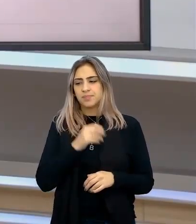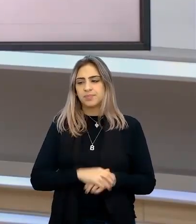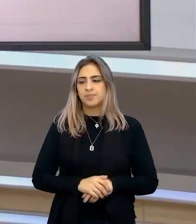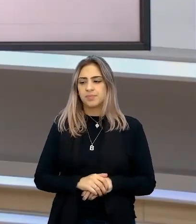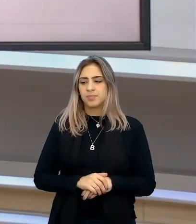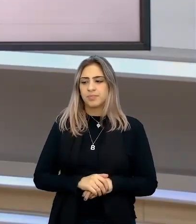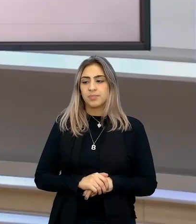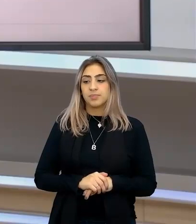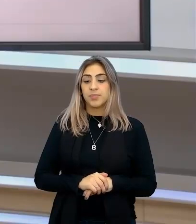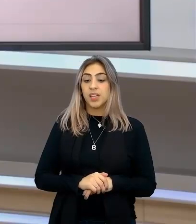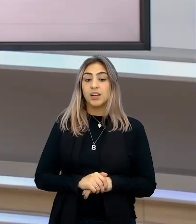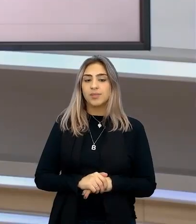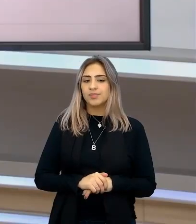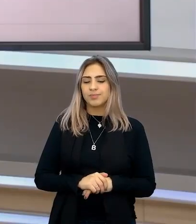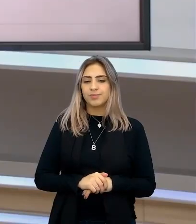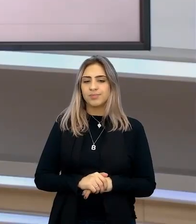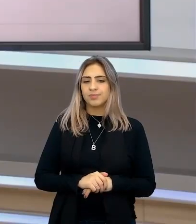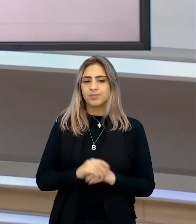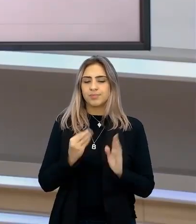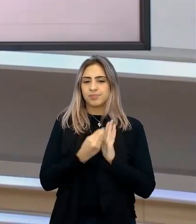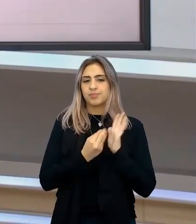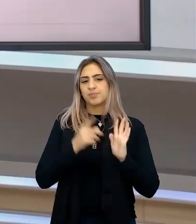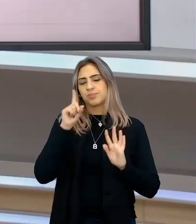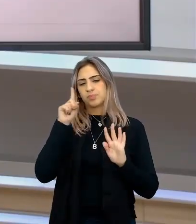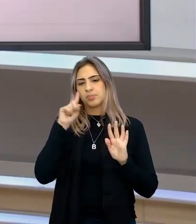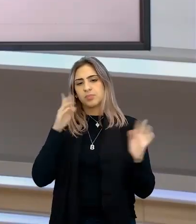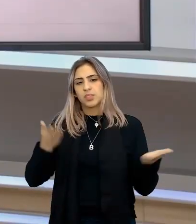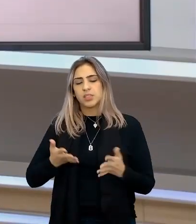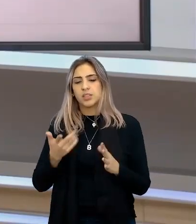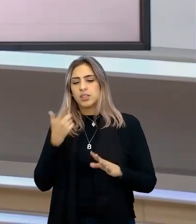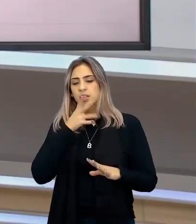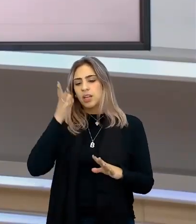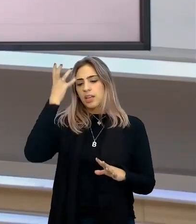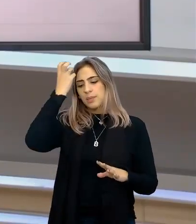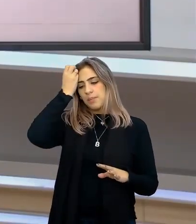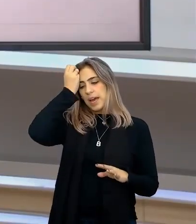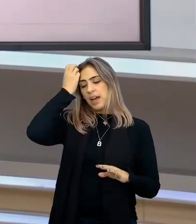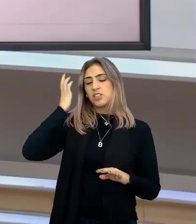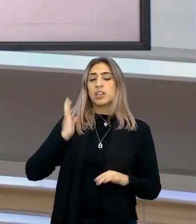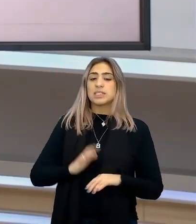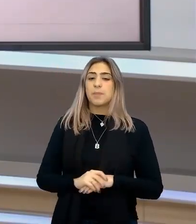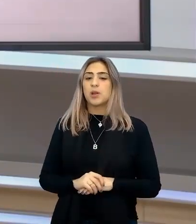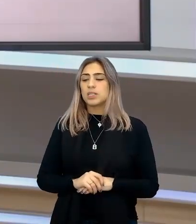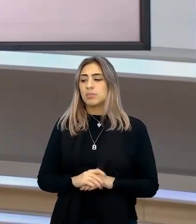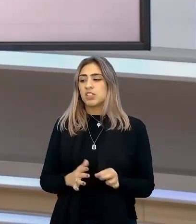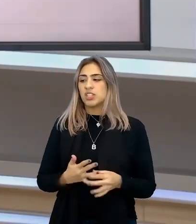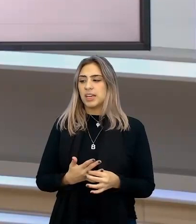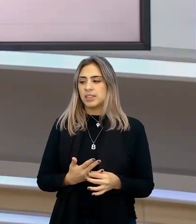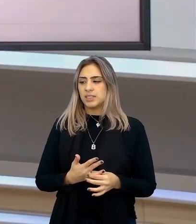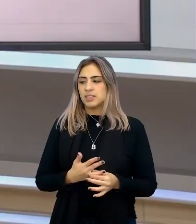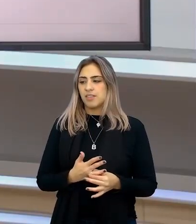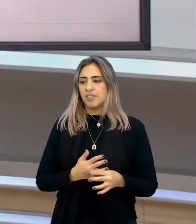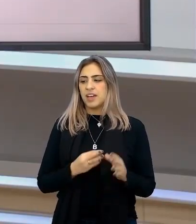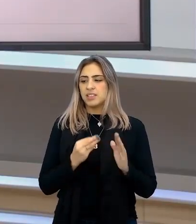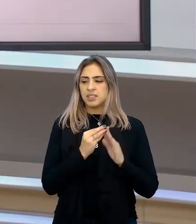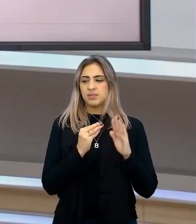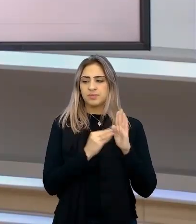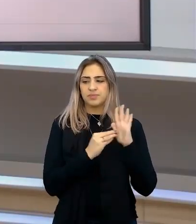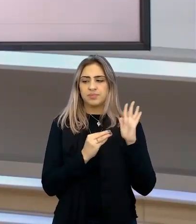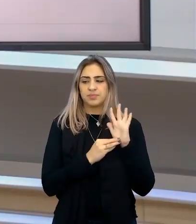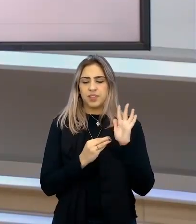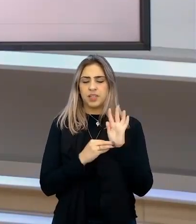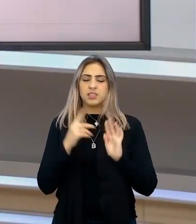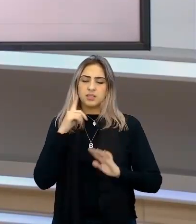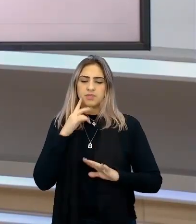para a escola. Todos os dias elas estão absorvendo conhecimentos e moldando a ideia de mundo. Claro